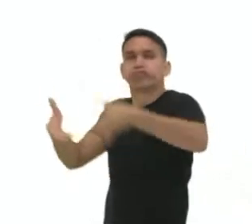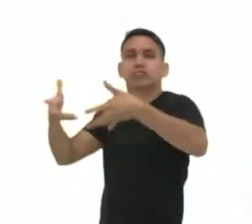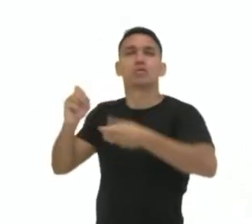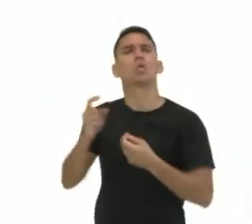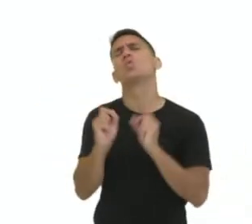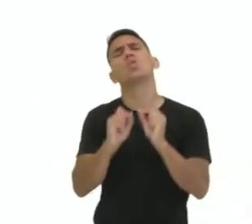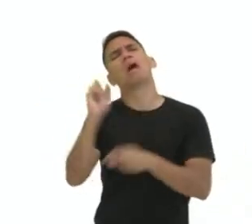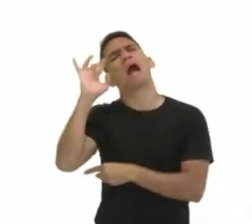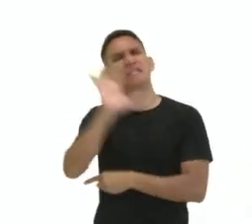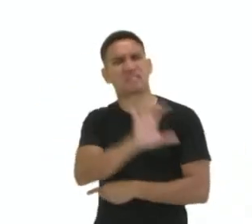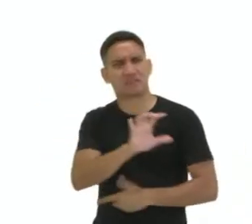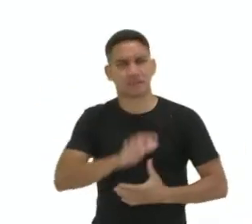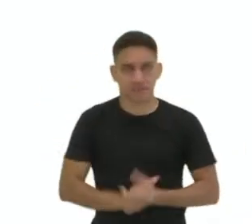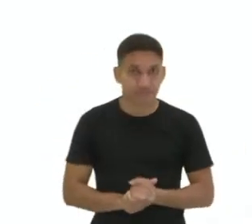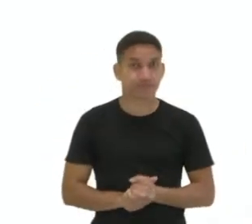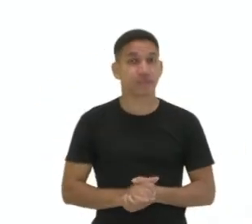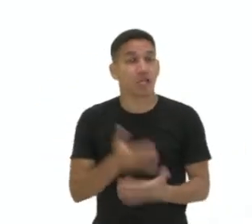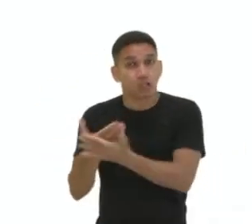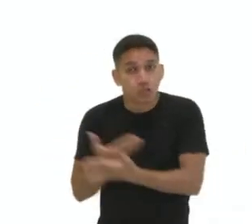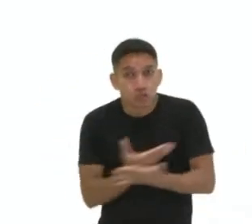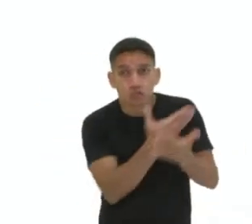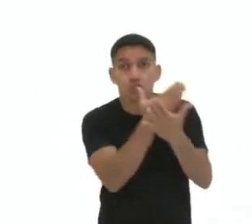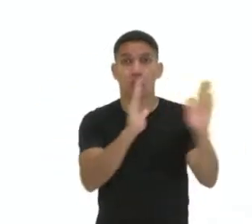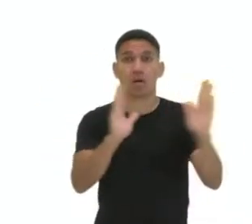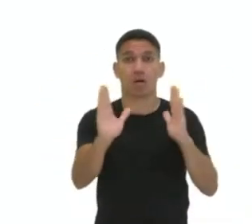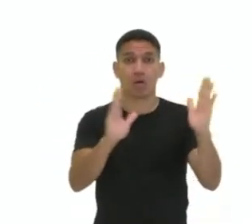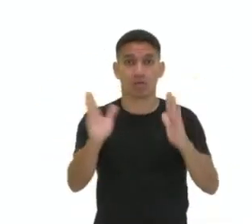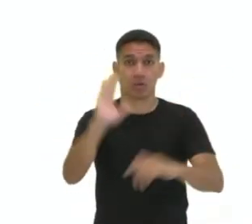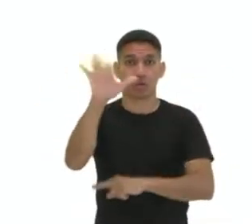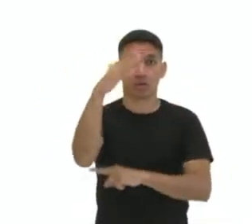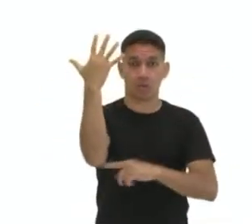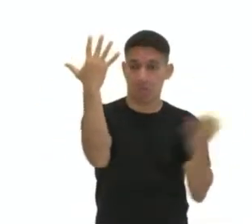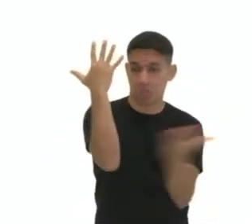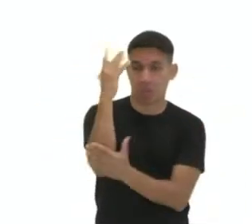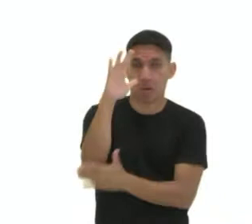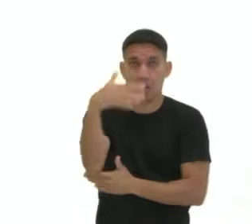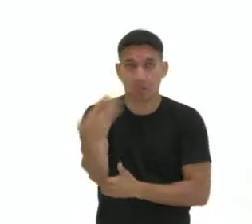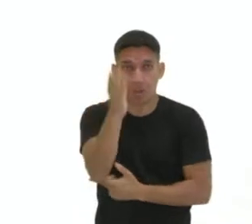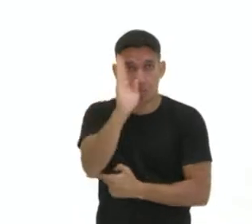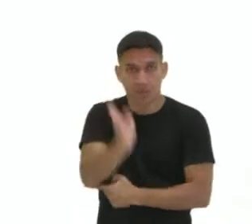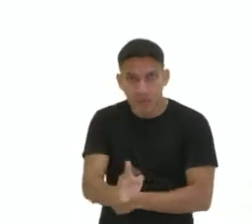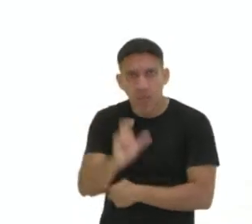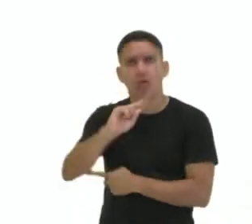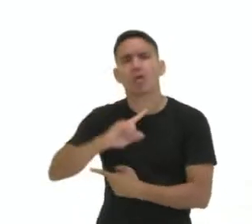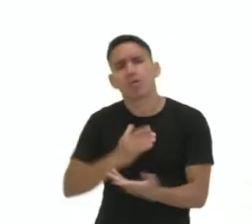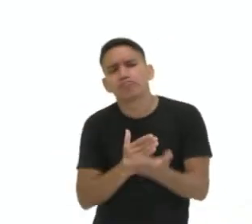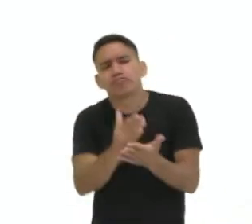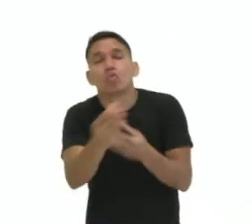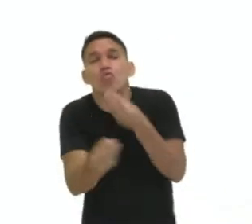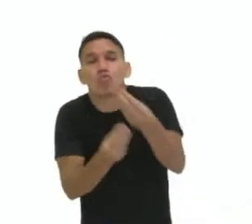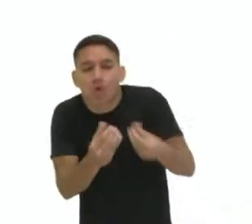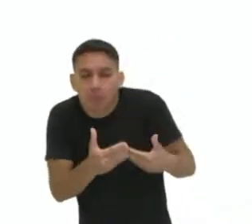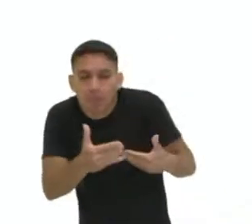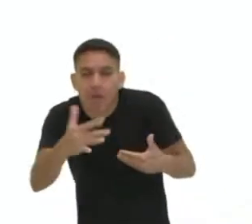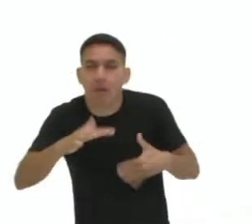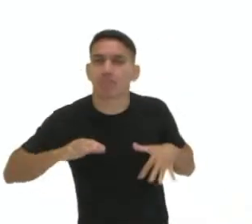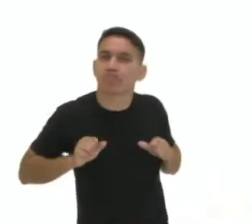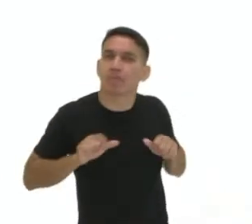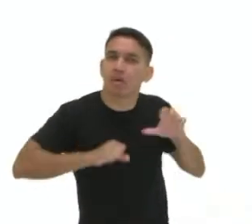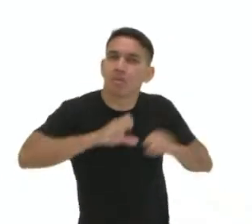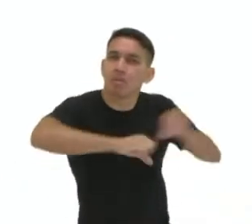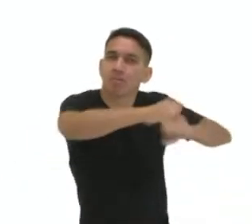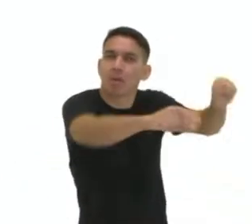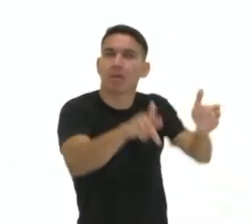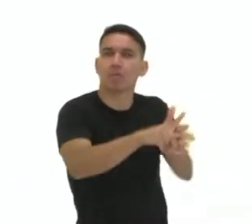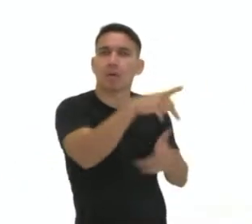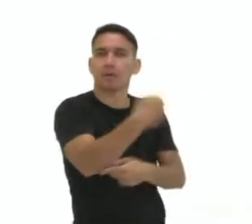Estudar o ciclo do pau-brasil nos permite compreender o início da exploração comercial do território brasileiro, da natureza e